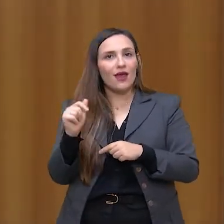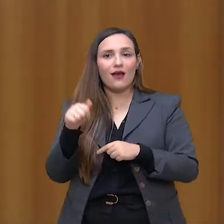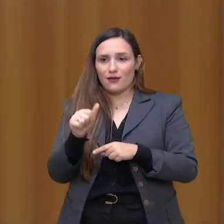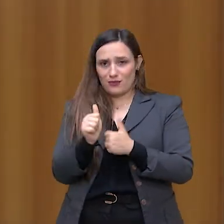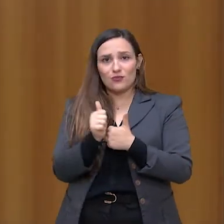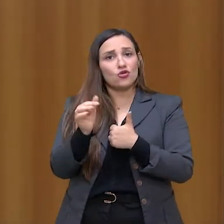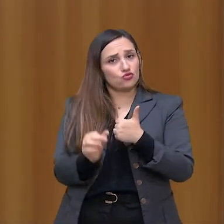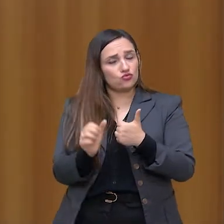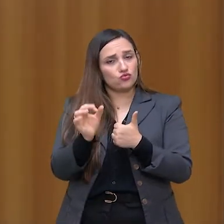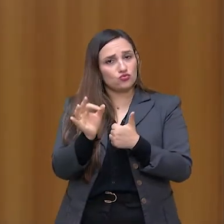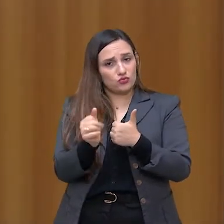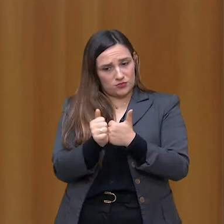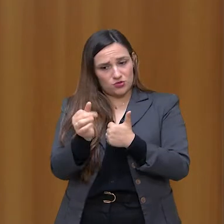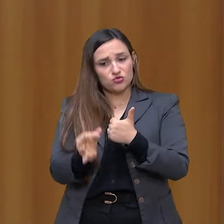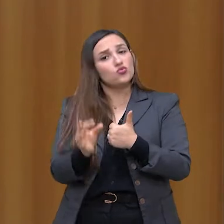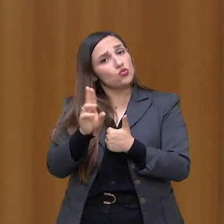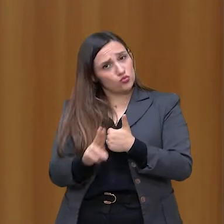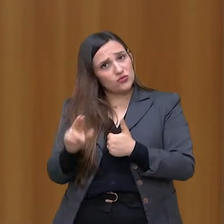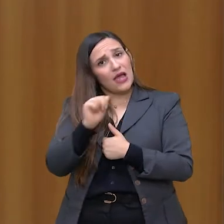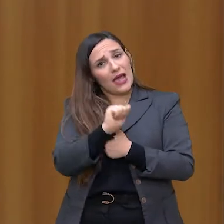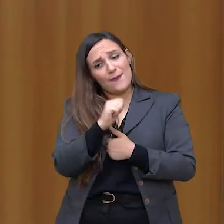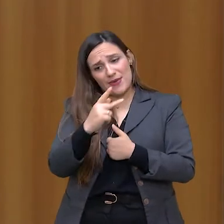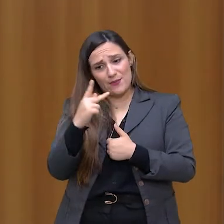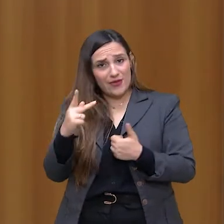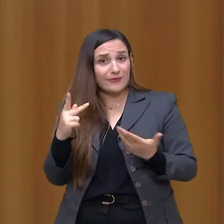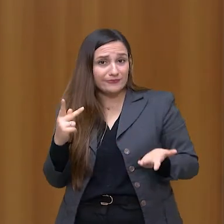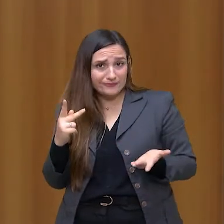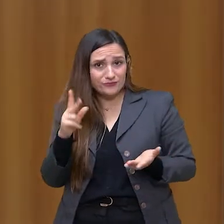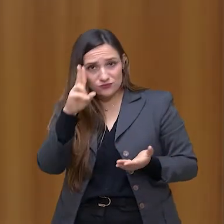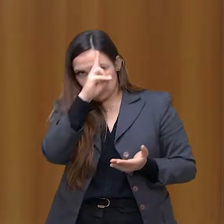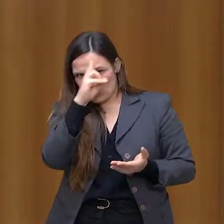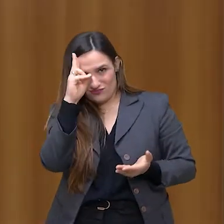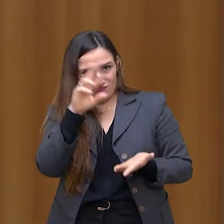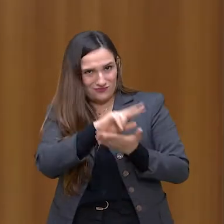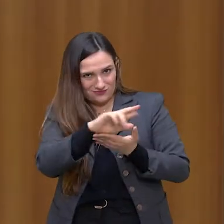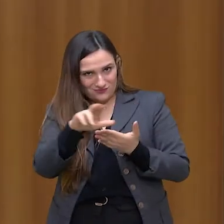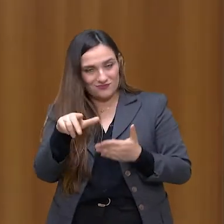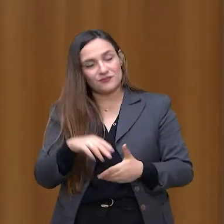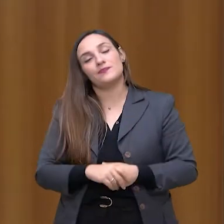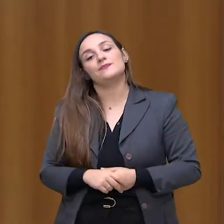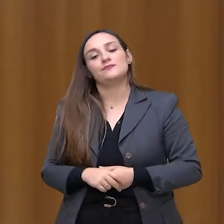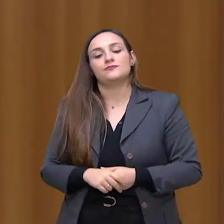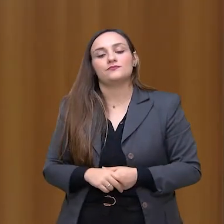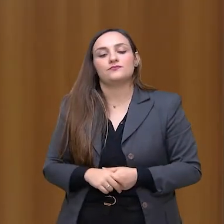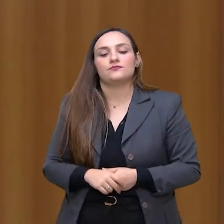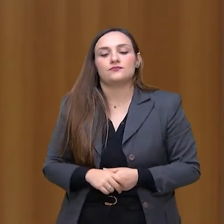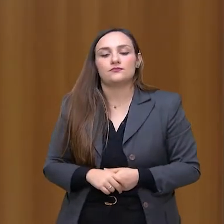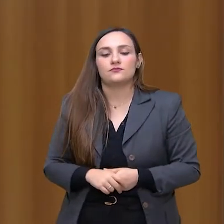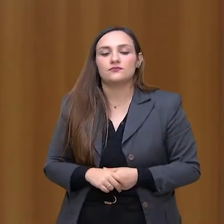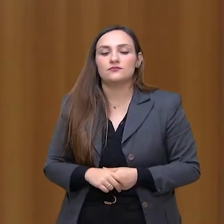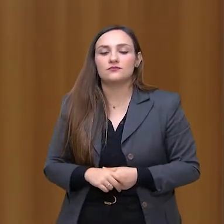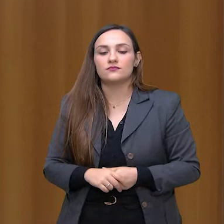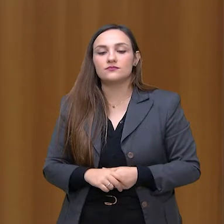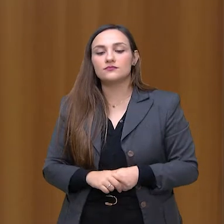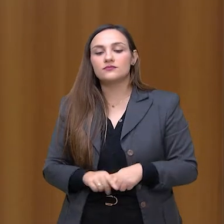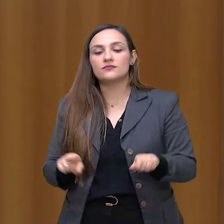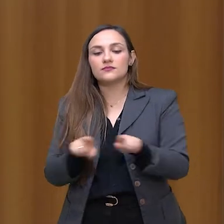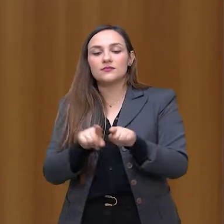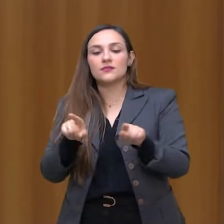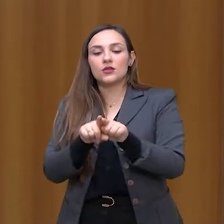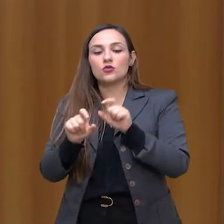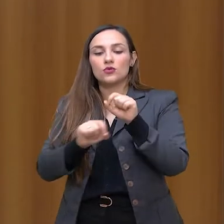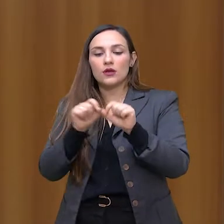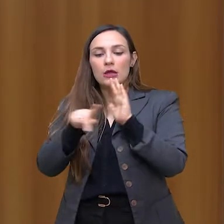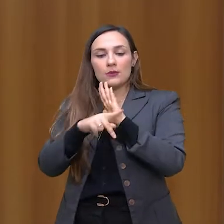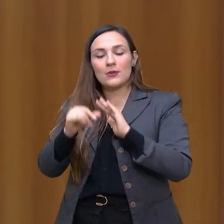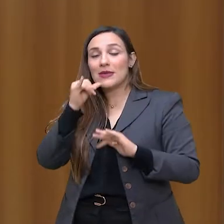hoje trabalham com aplicativo, né? E além desses, né, a questão energética,